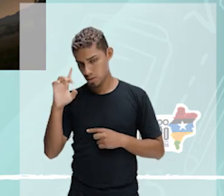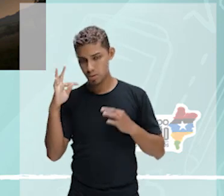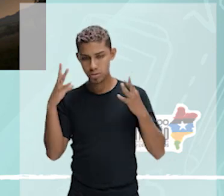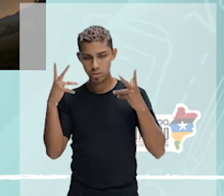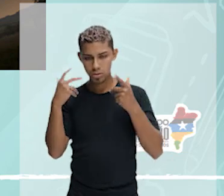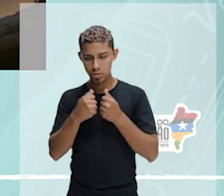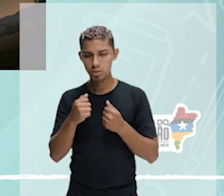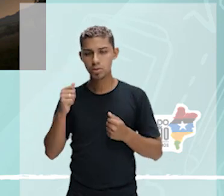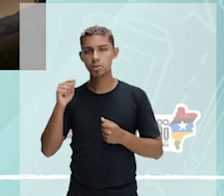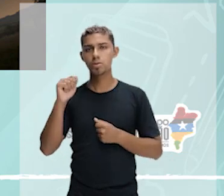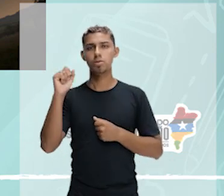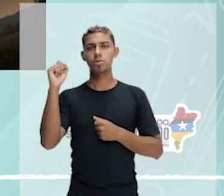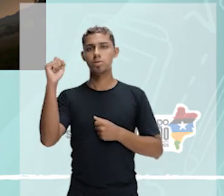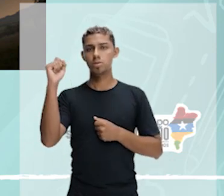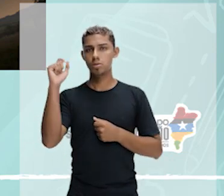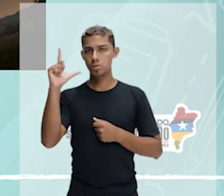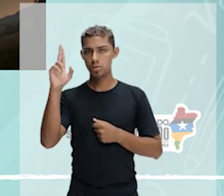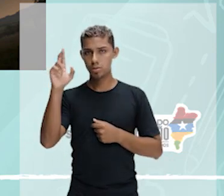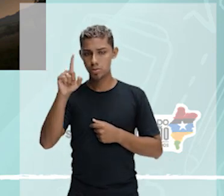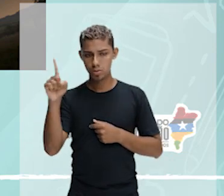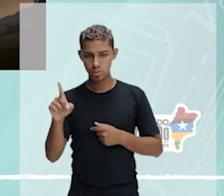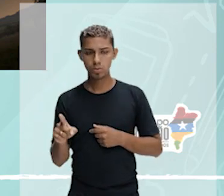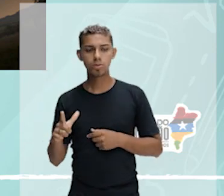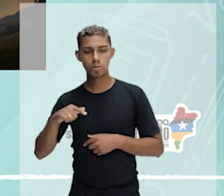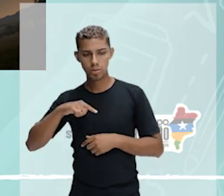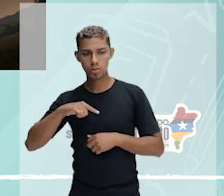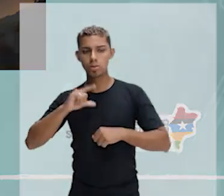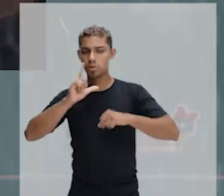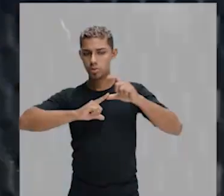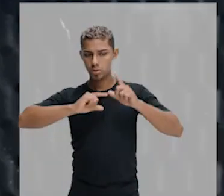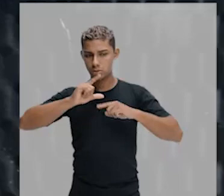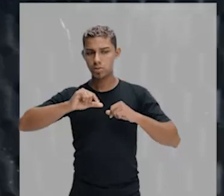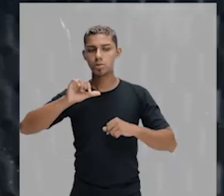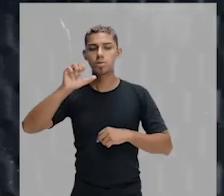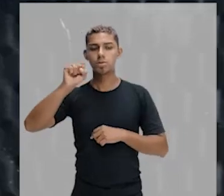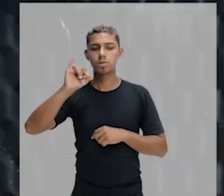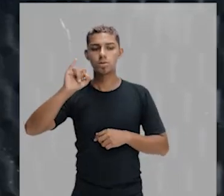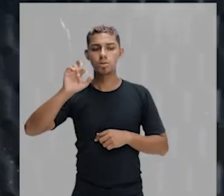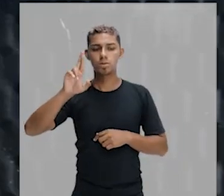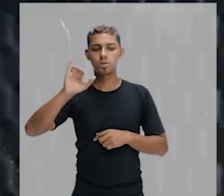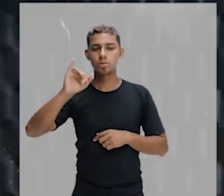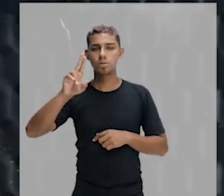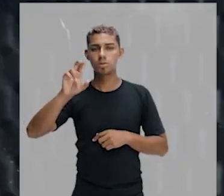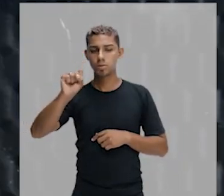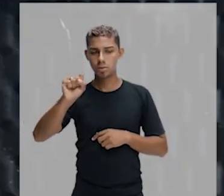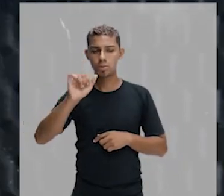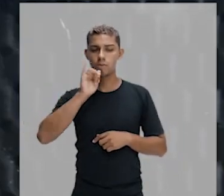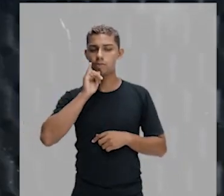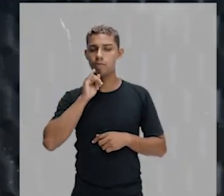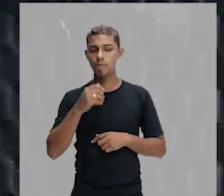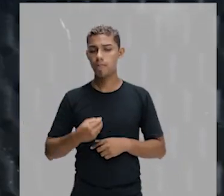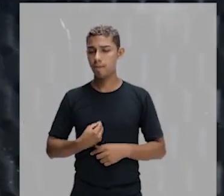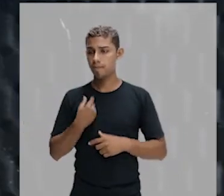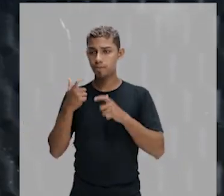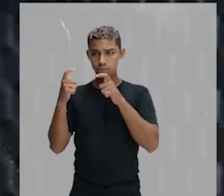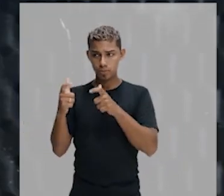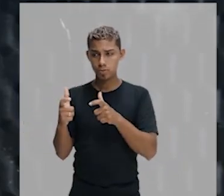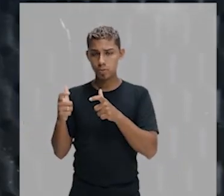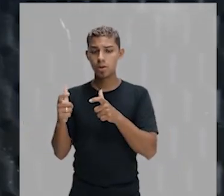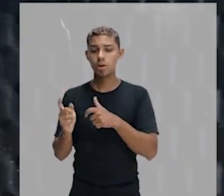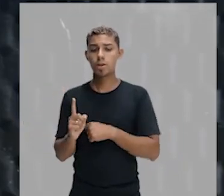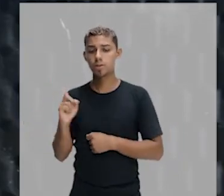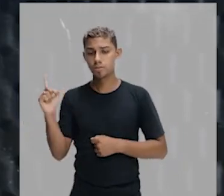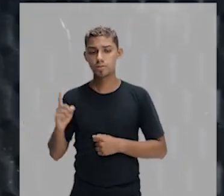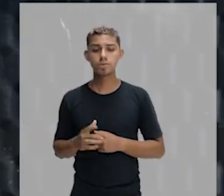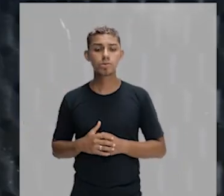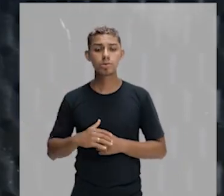iluminado, justamente por conta dessa estrela. Mas nós temos a estrela Sirius. A estrela Sirius, ela está localizada lá, né,